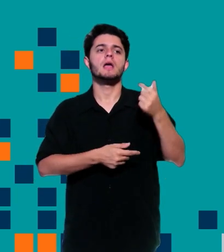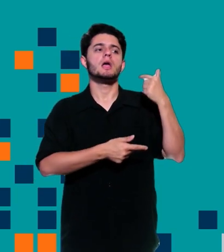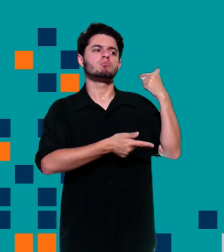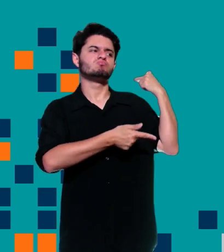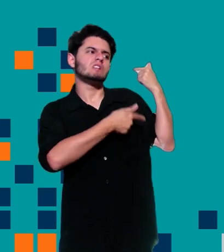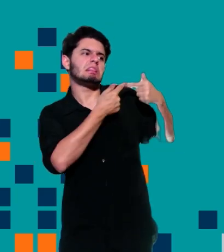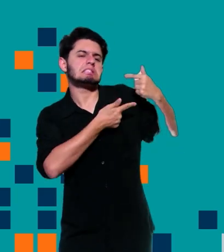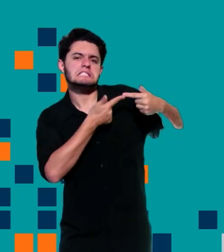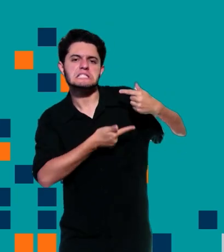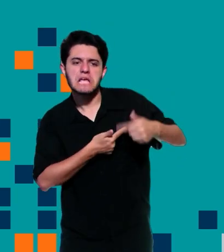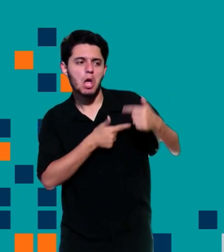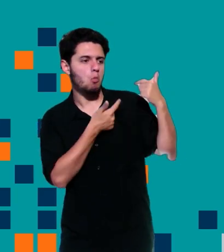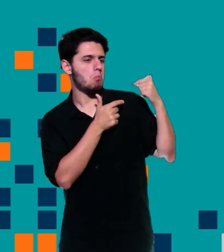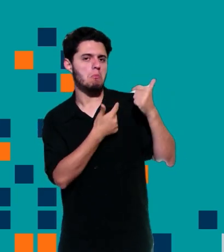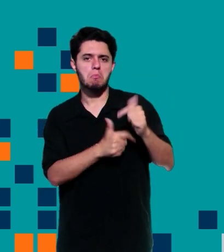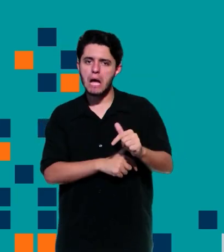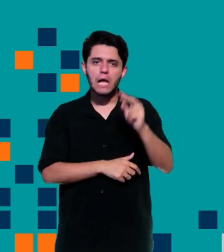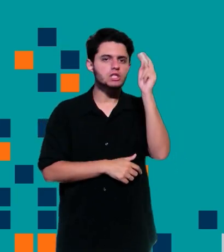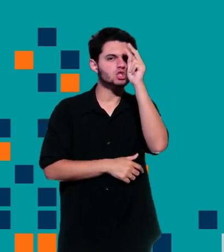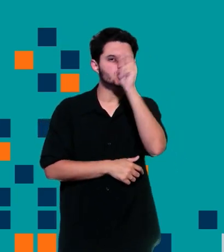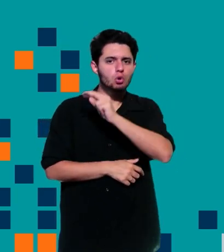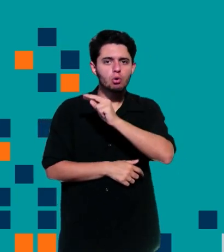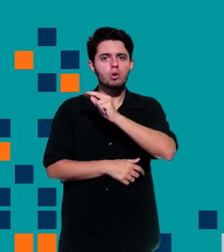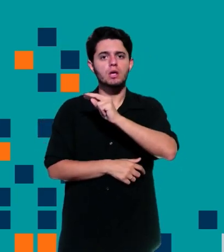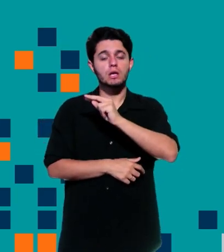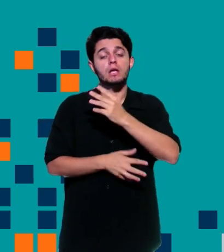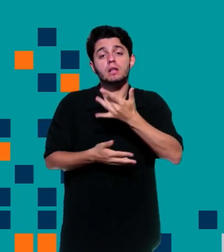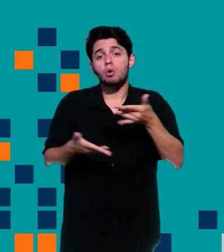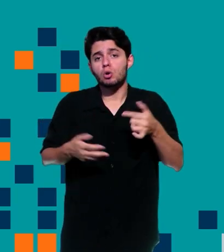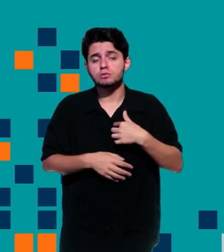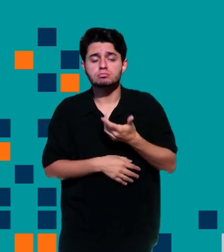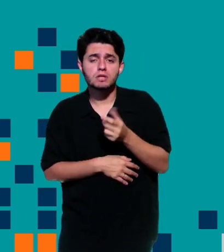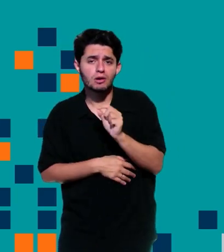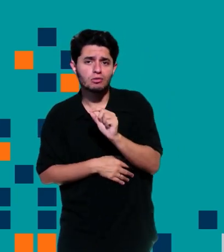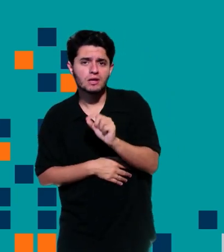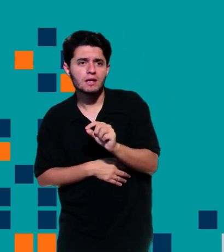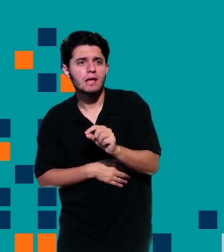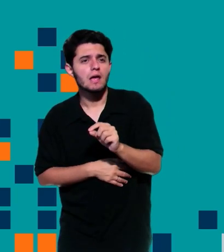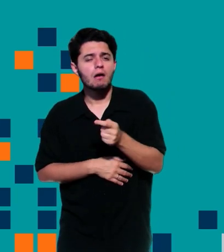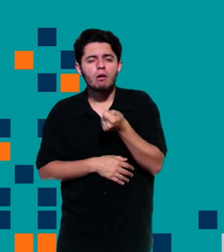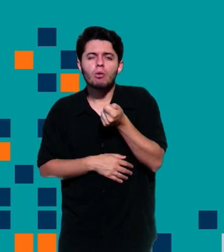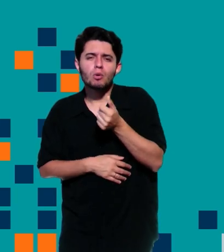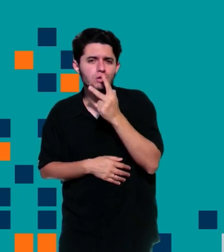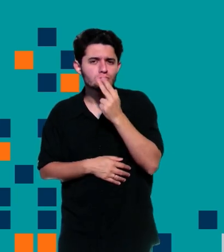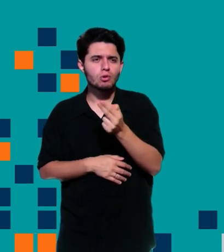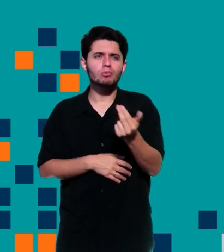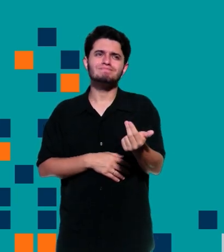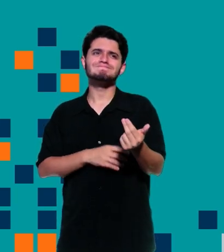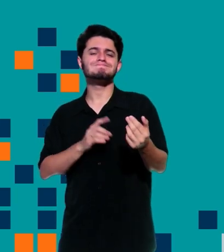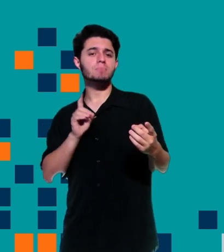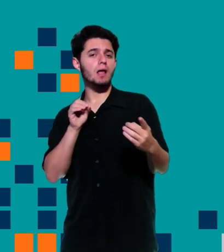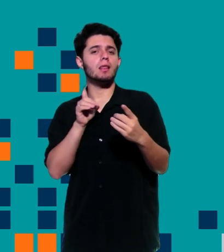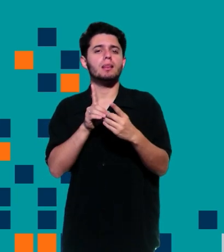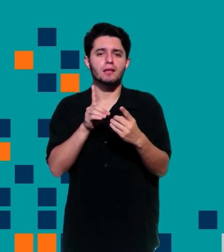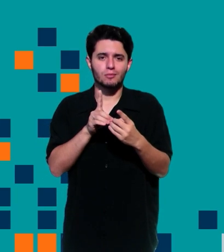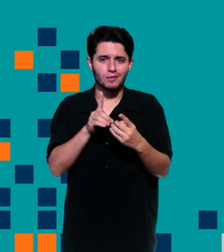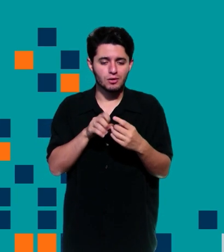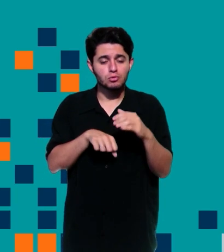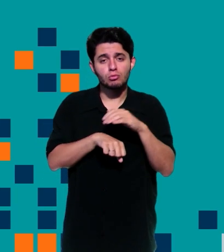estou um pouco fazendo uma terapia para a gente conseguir resolver essa história. Então, a